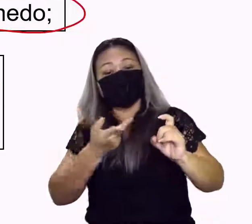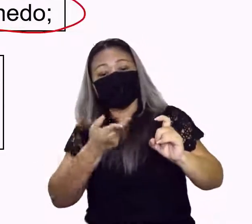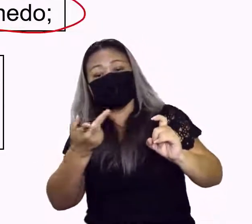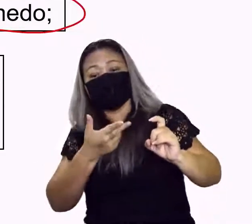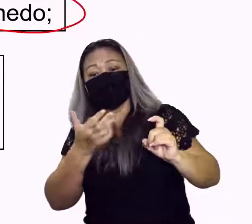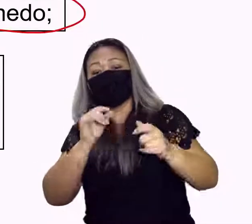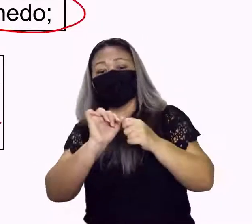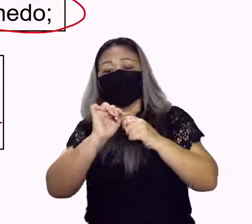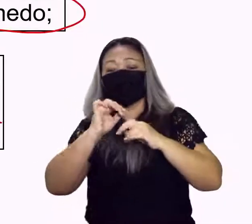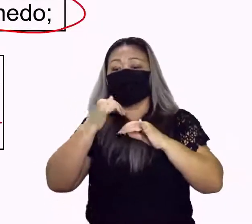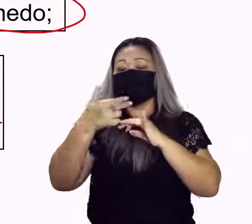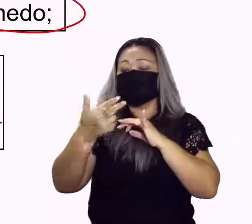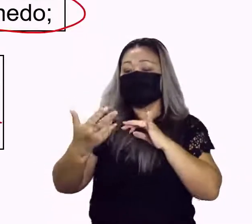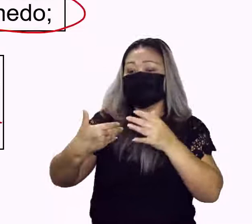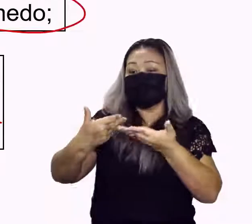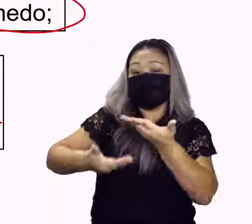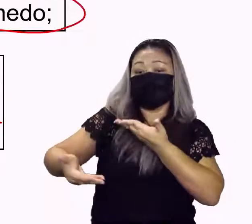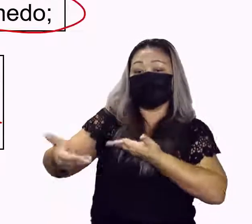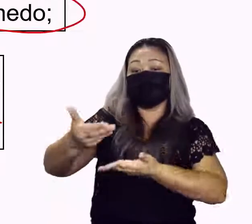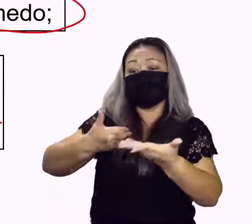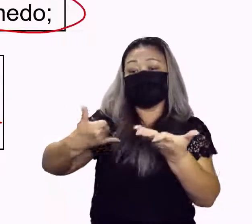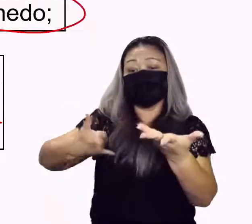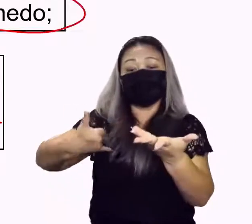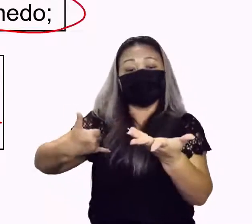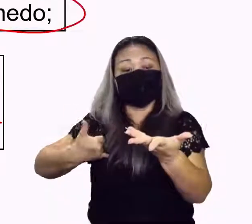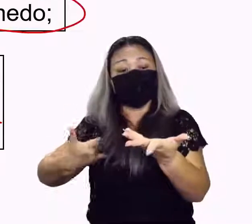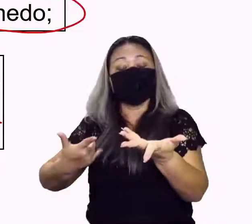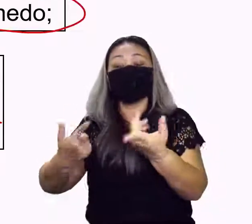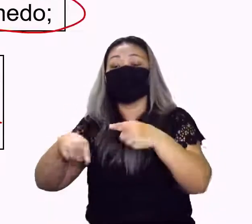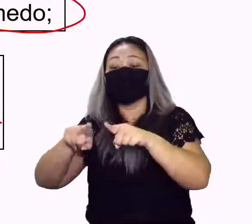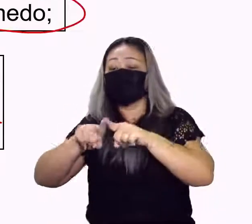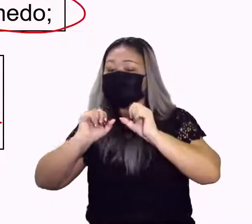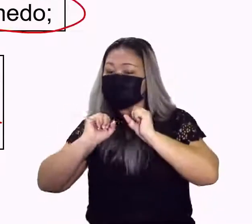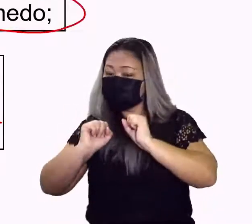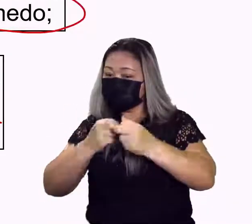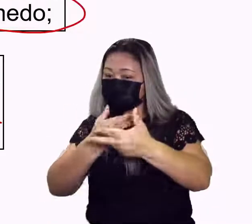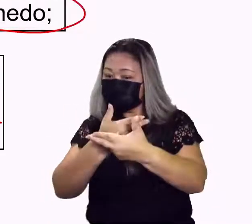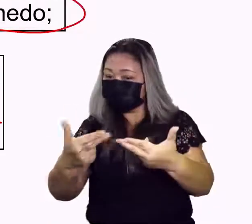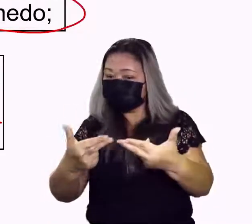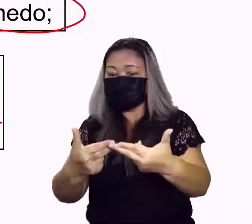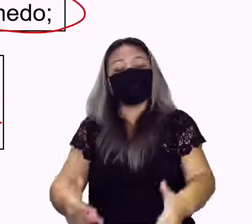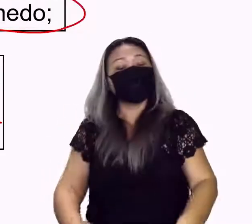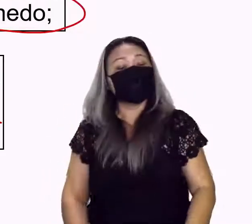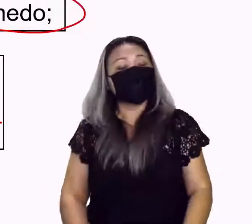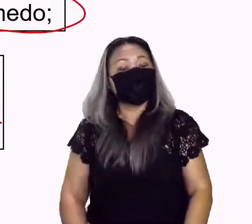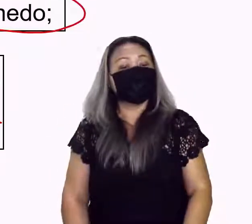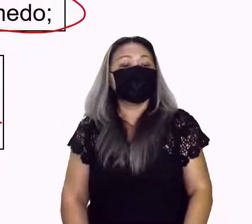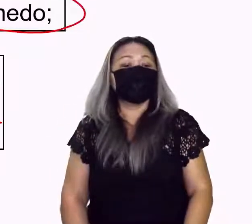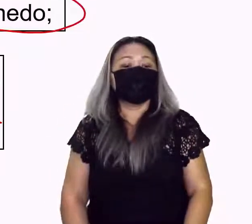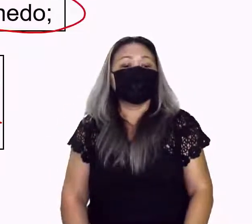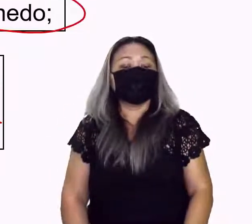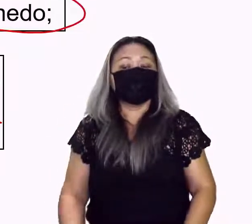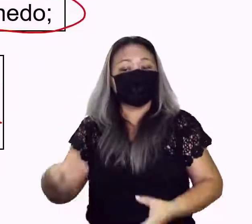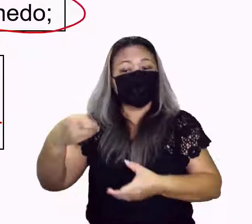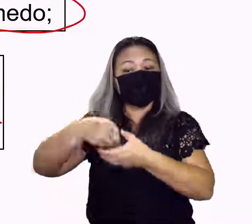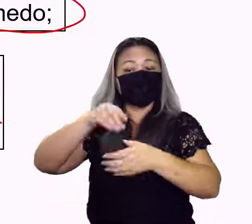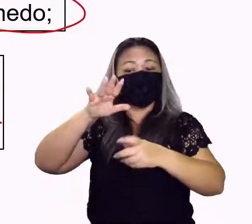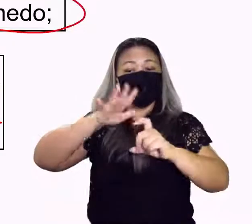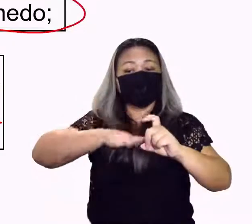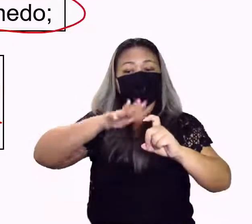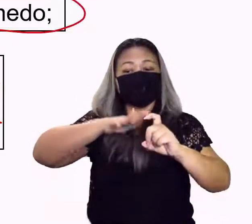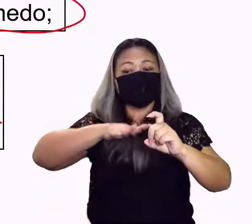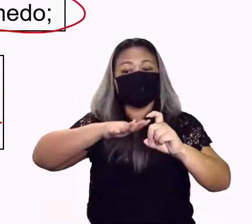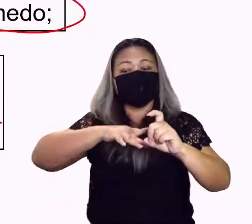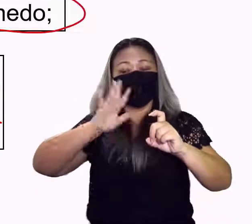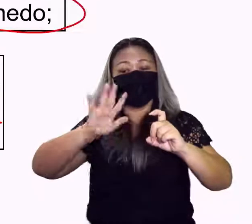alianças, trocas, idade, poder. Então a mitologia ela também envolve essas questões, nessas